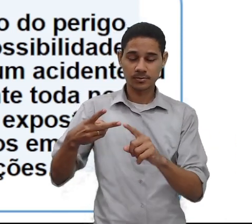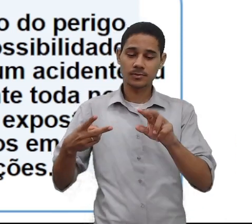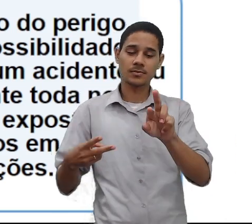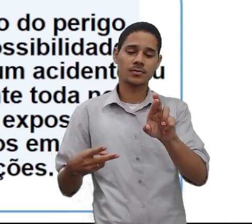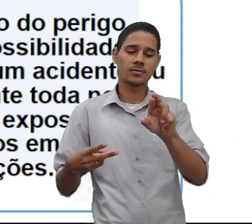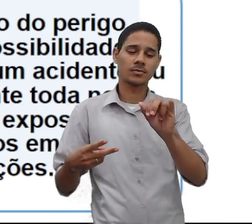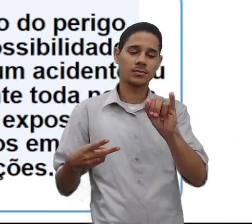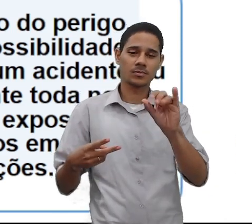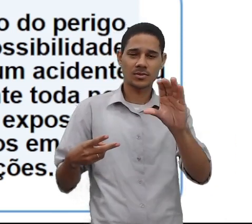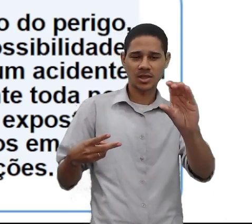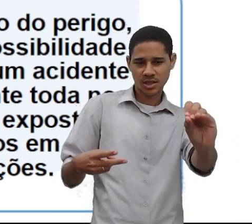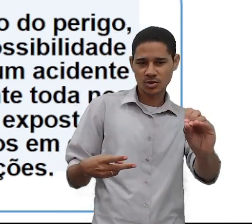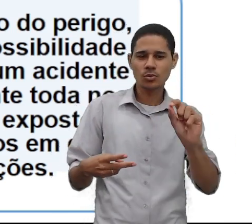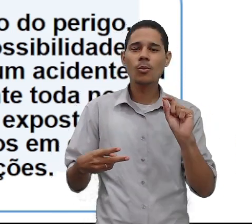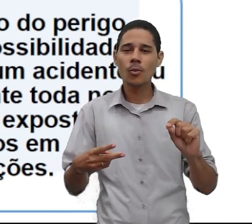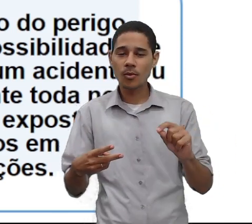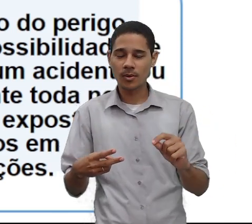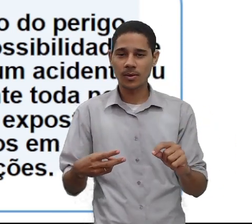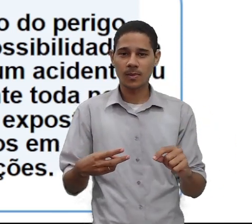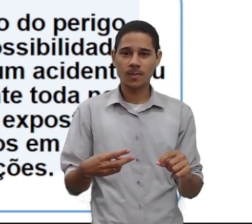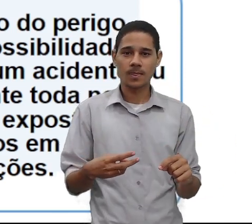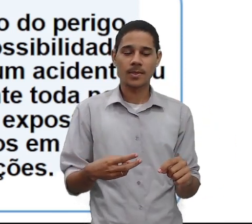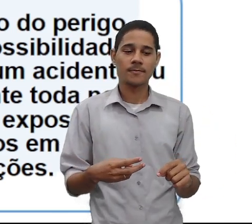uma combinação da